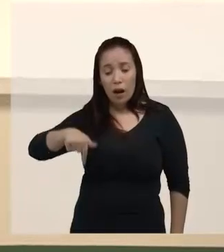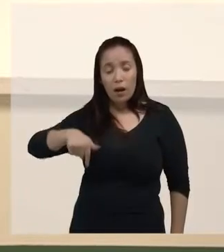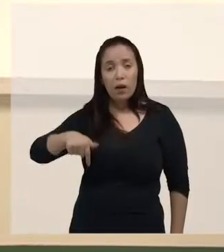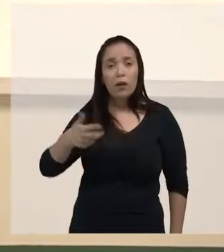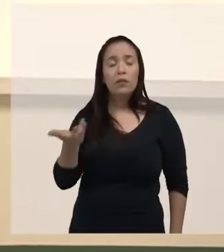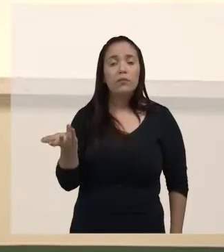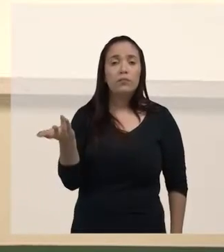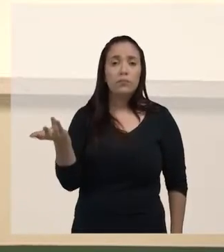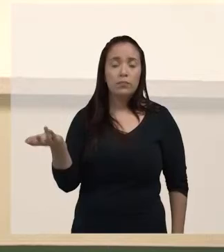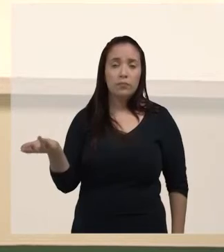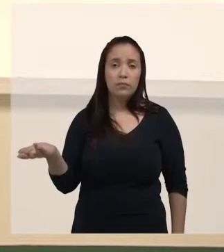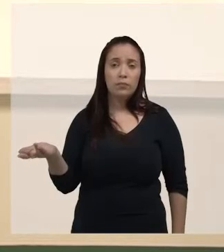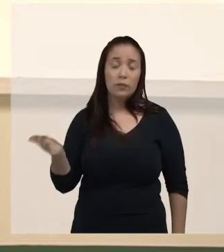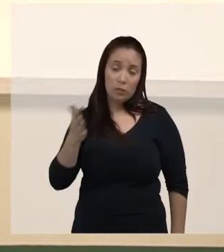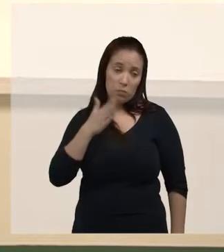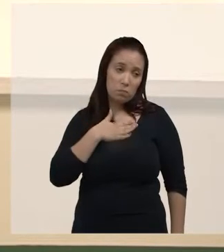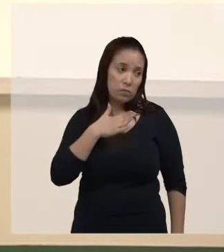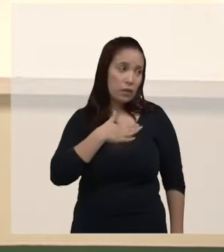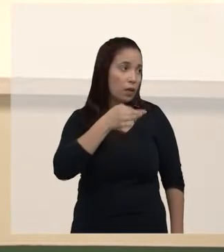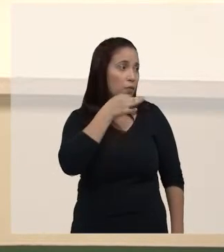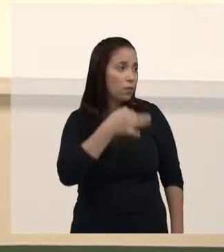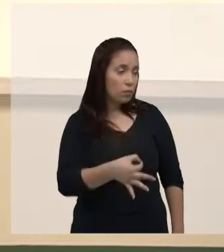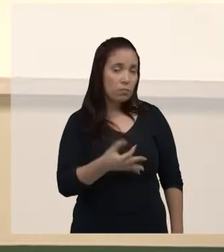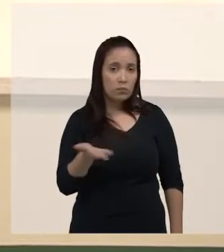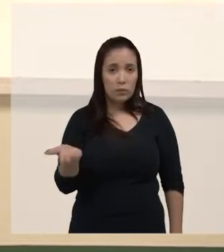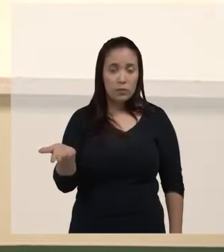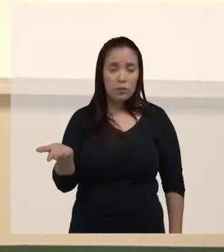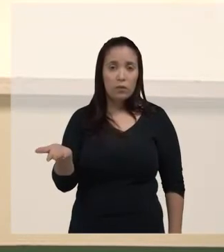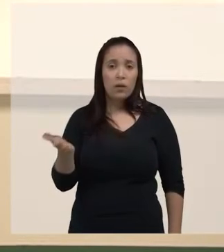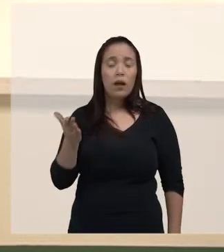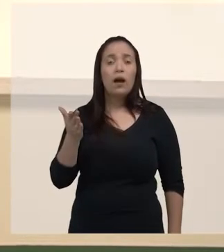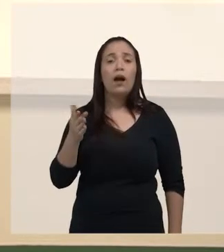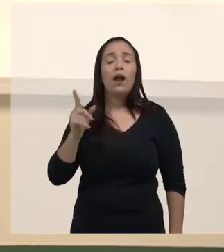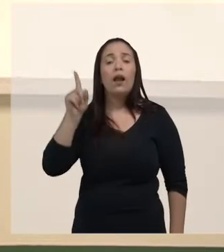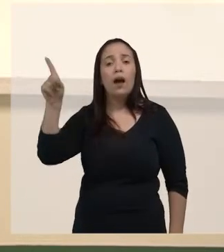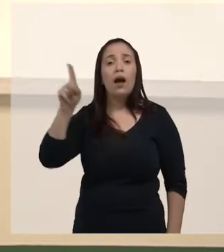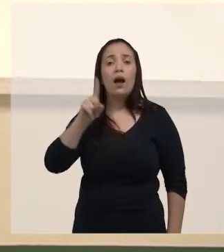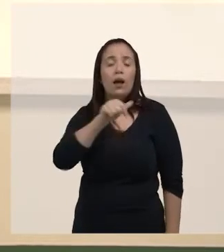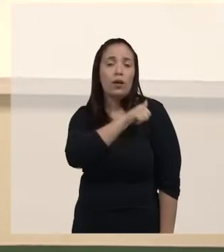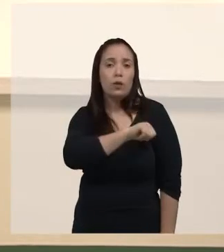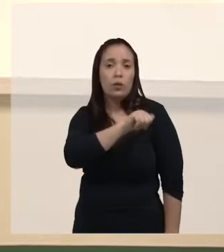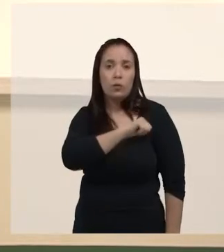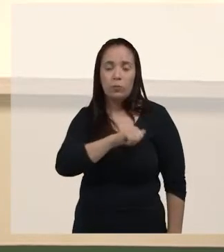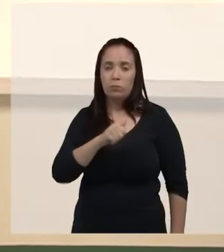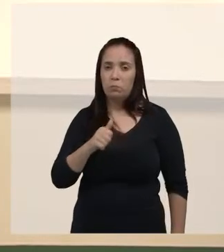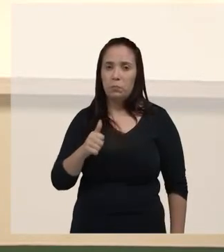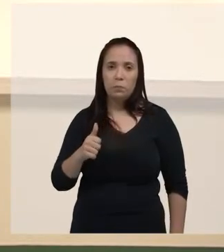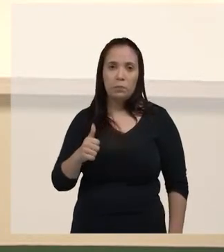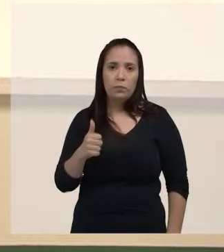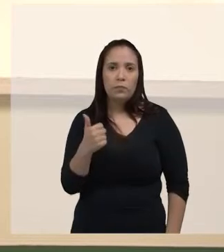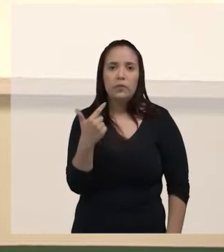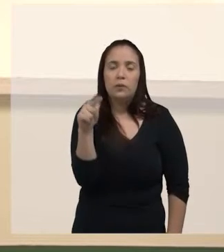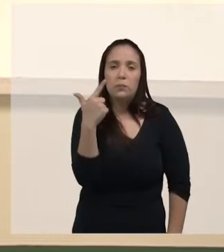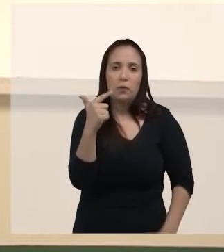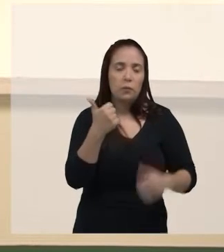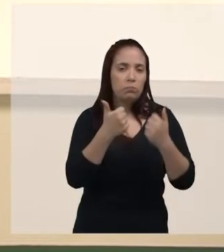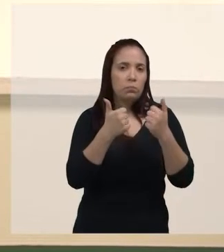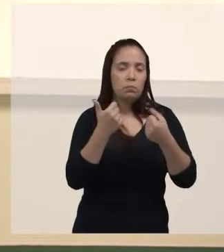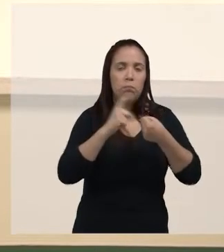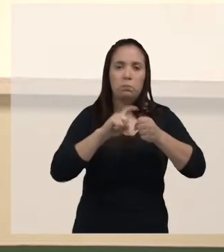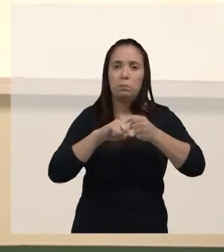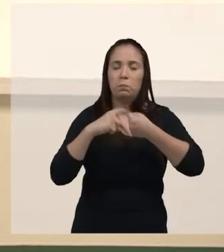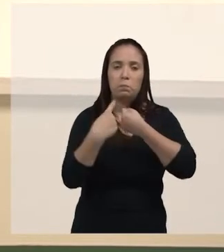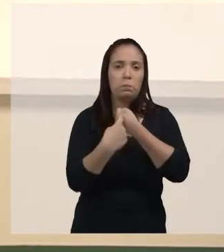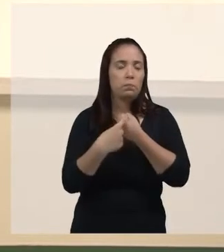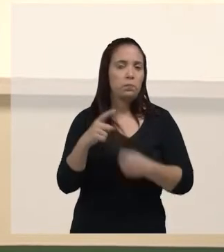Aqui. Assim, na minha avaliação, ele pode... Qual é o palanque dele no Rio aqui? Ele não tem esse palanque. Que é isso? Como é que pode